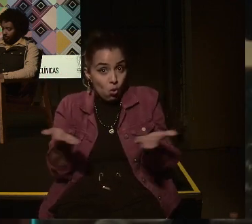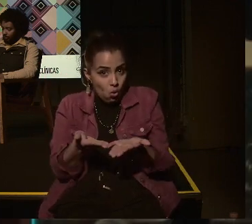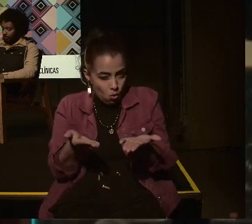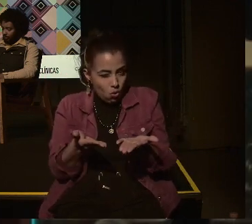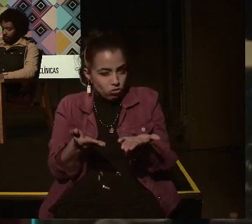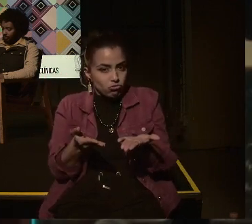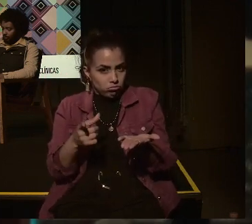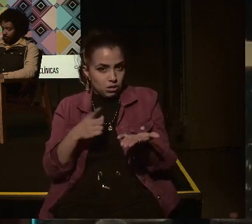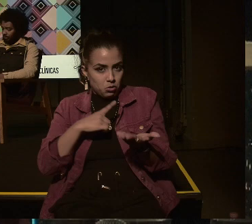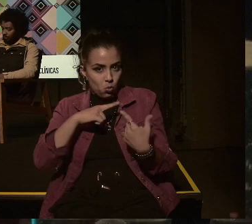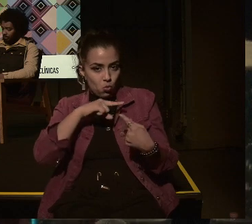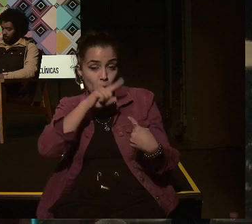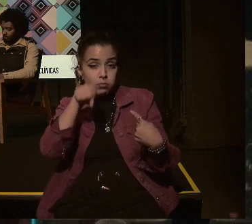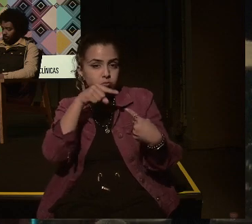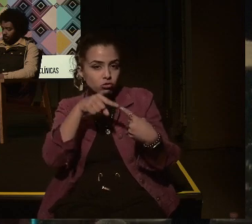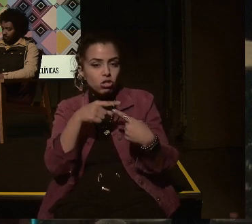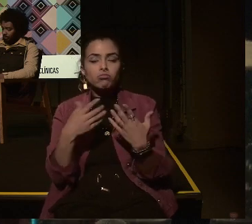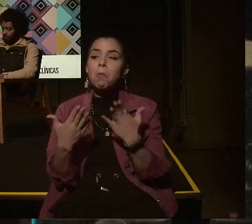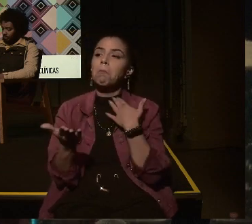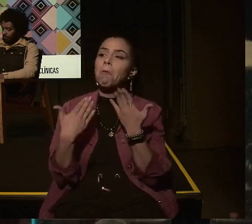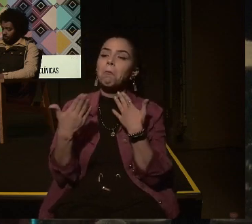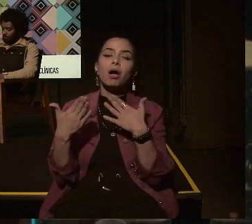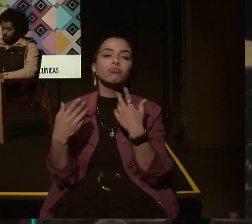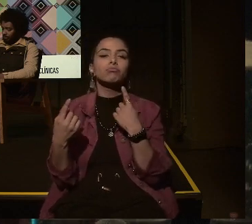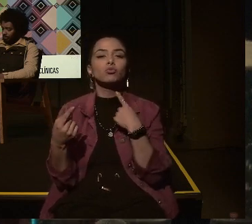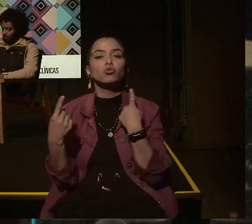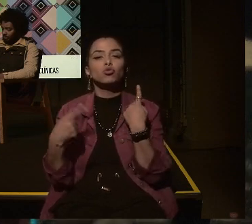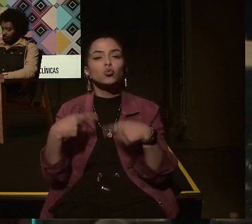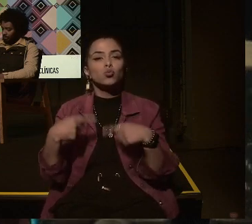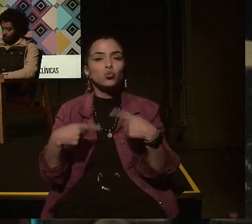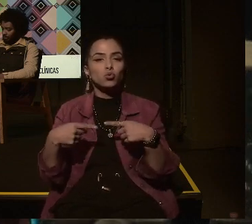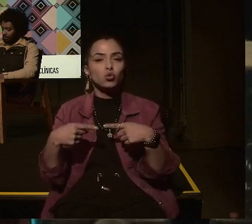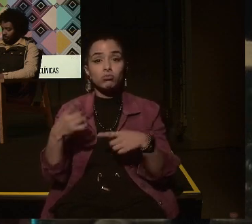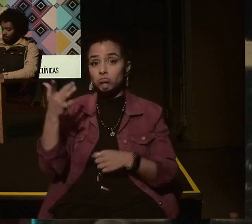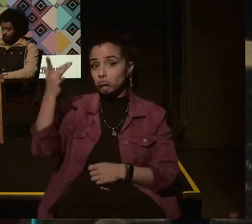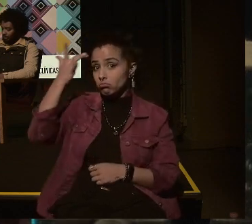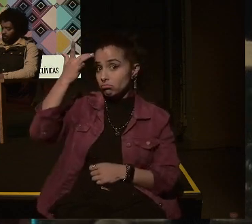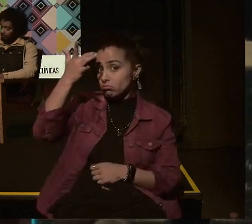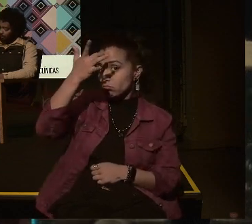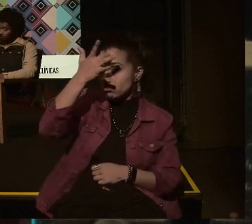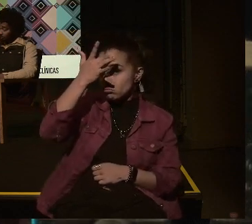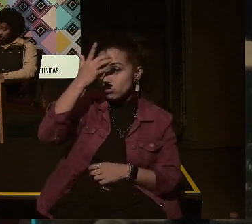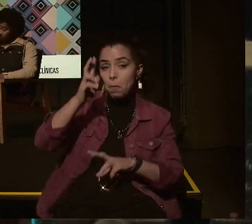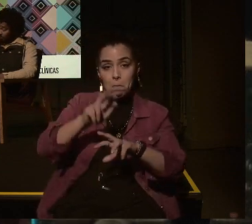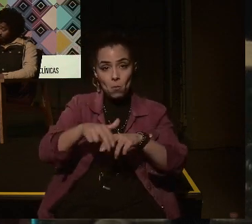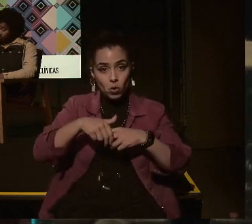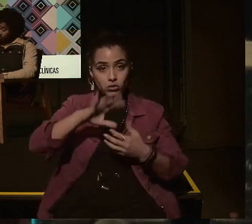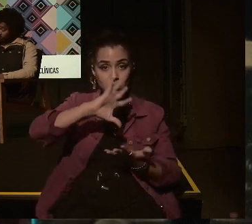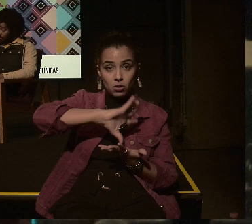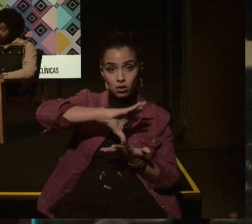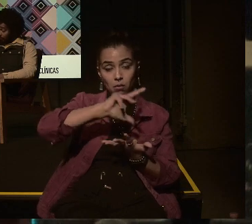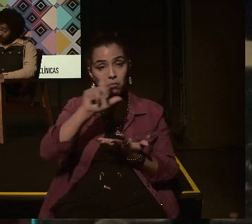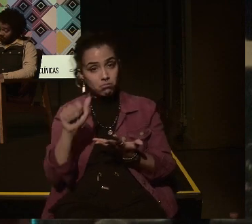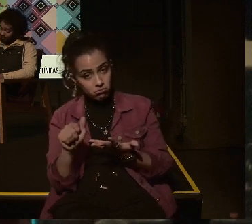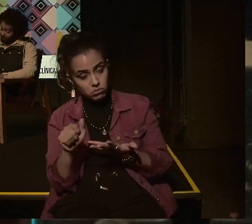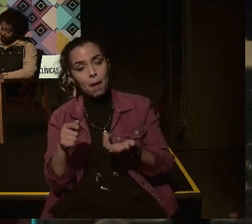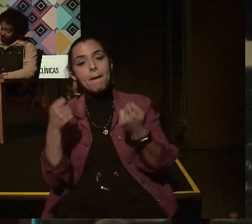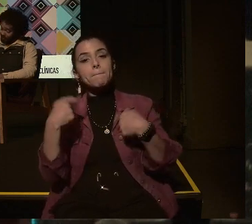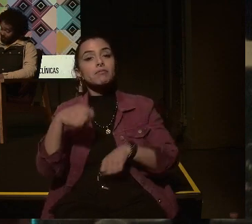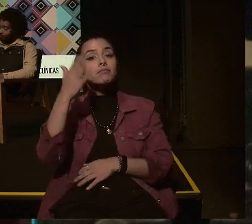intenciona discutir saúde mental através da aquilombação, ela precisa partir desse